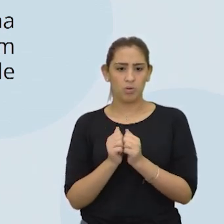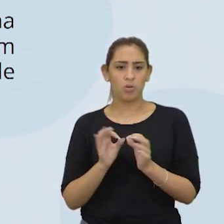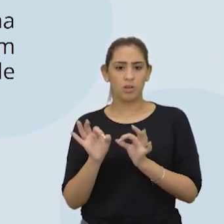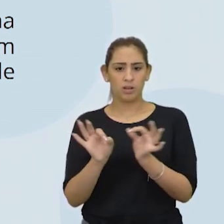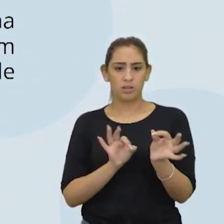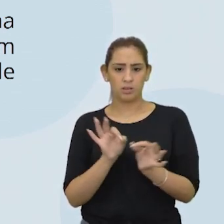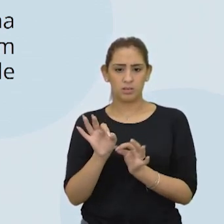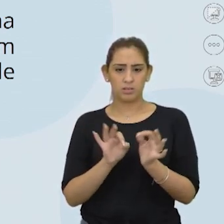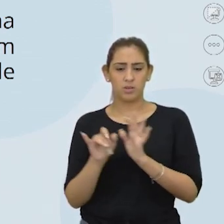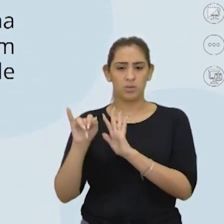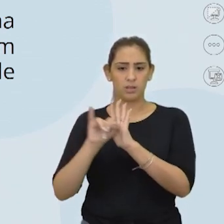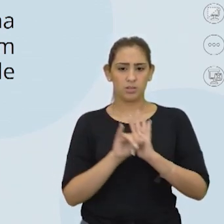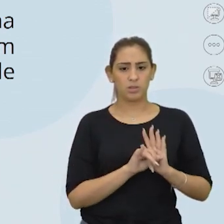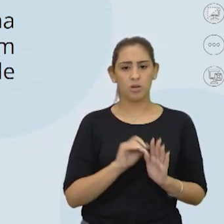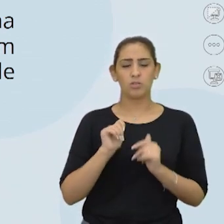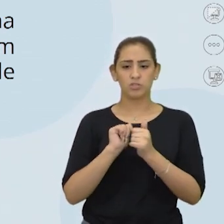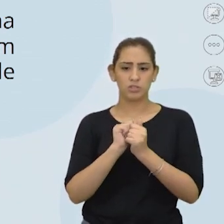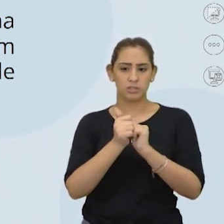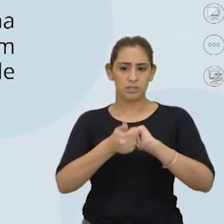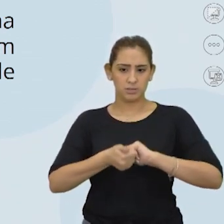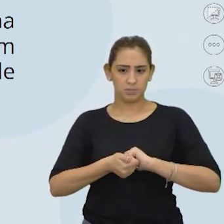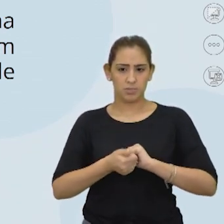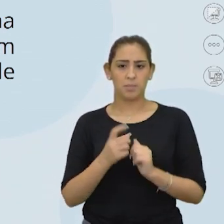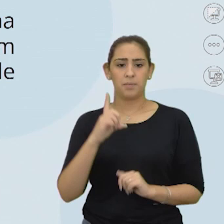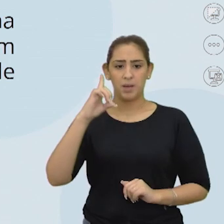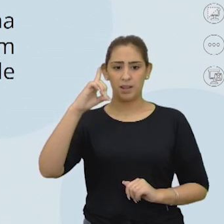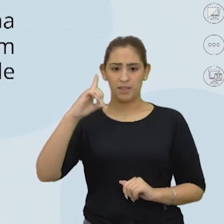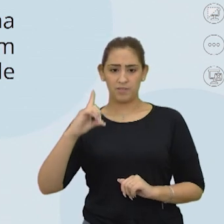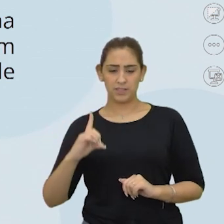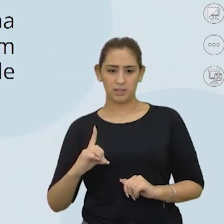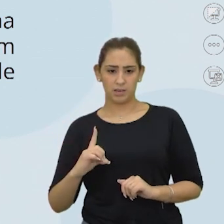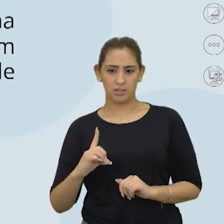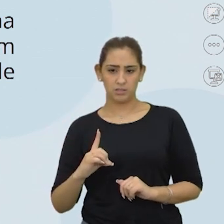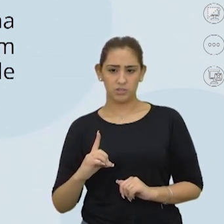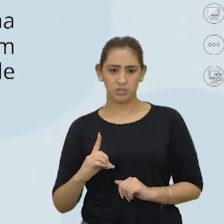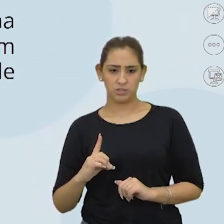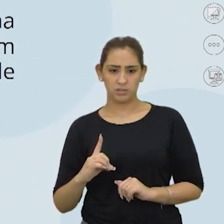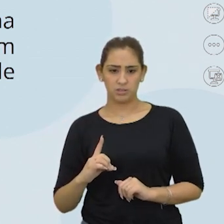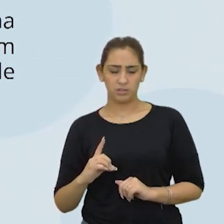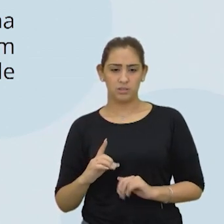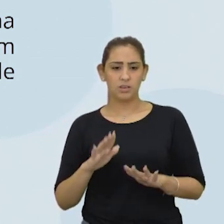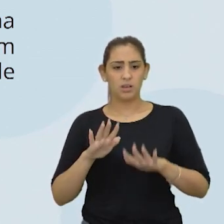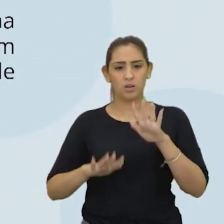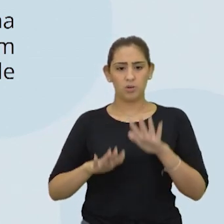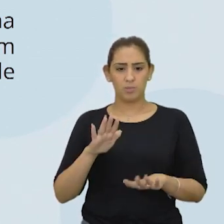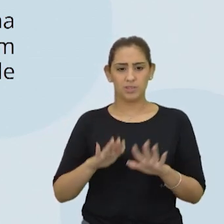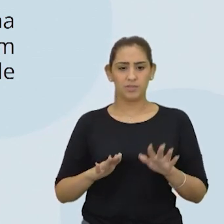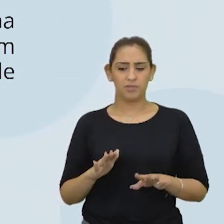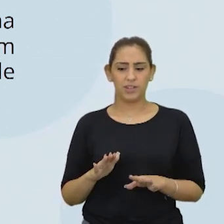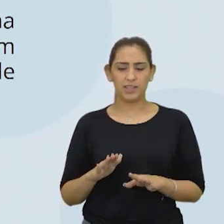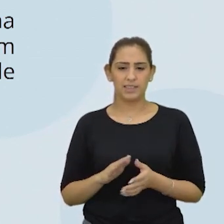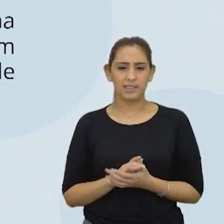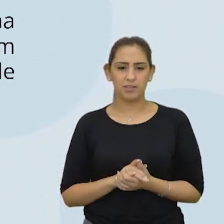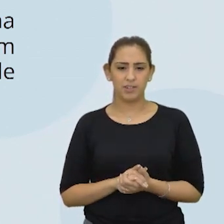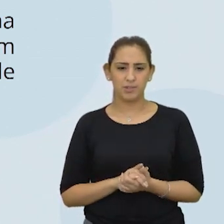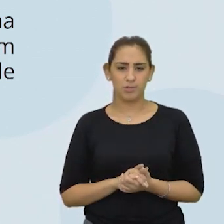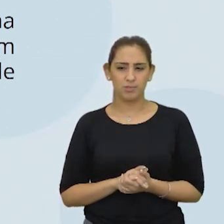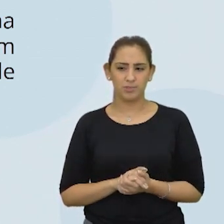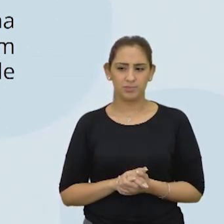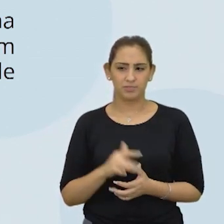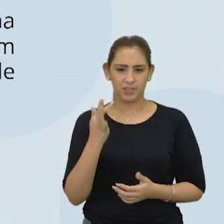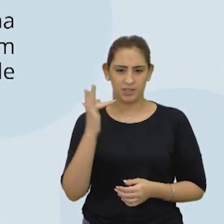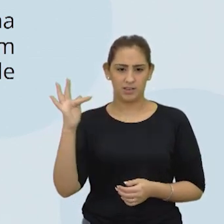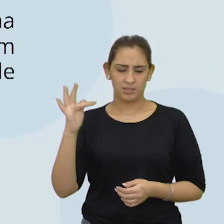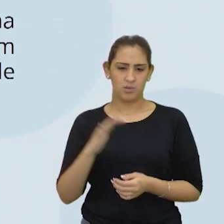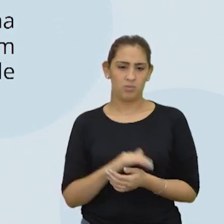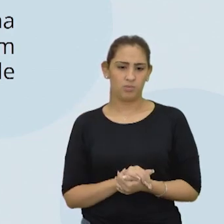Organização Internacional de Esportes para Deficientes e algumas federações. Então, é importante a gente saber que tem